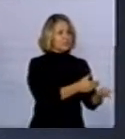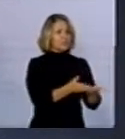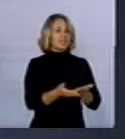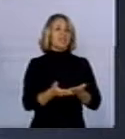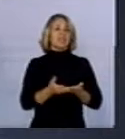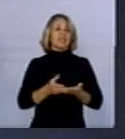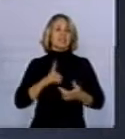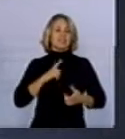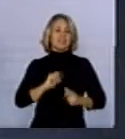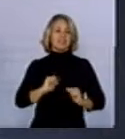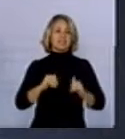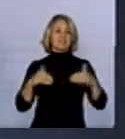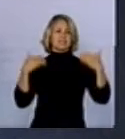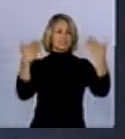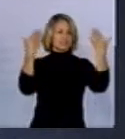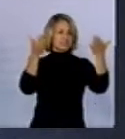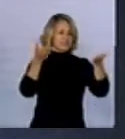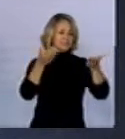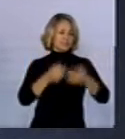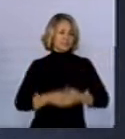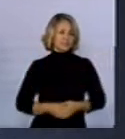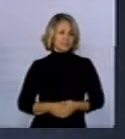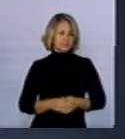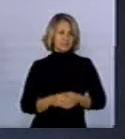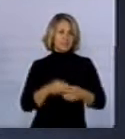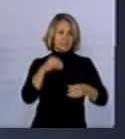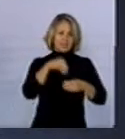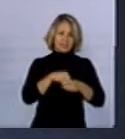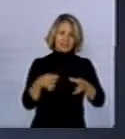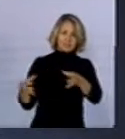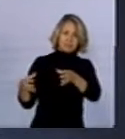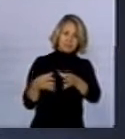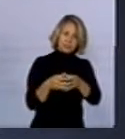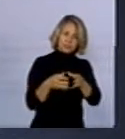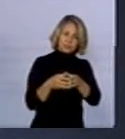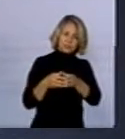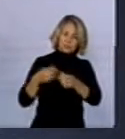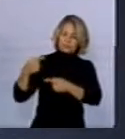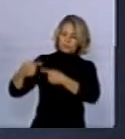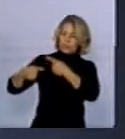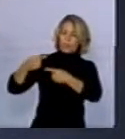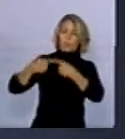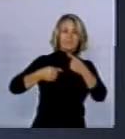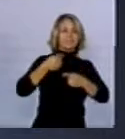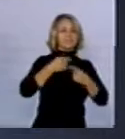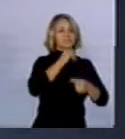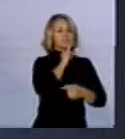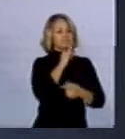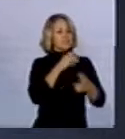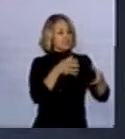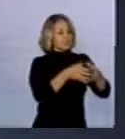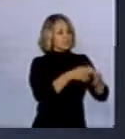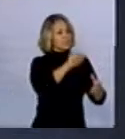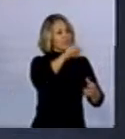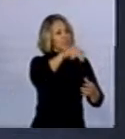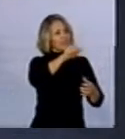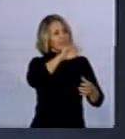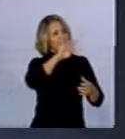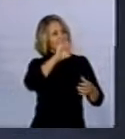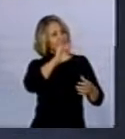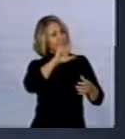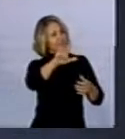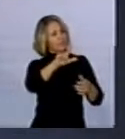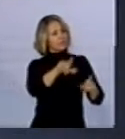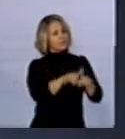um controle concorrencial? No âmbito das autoridades administrativas competentes, no âmbito da Anatel, no âmbito do CAD. Vem o